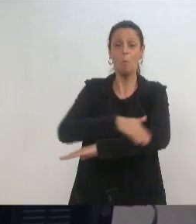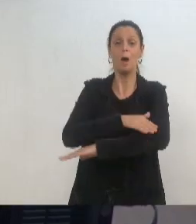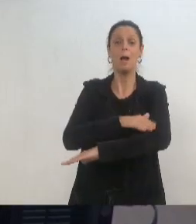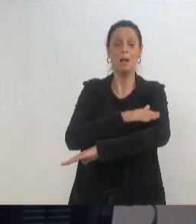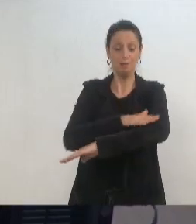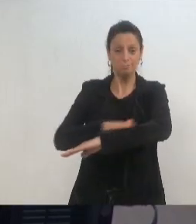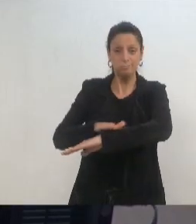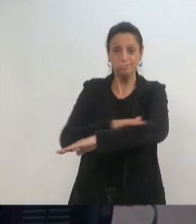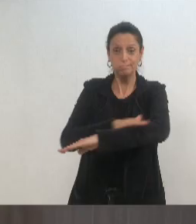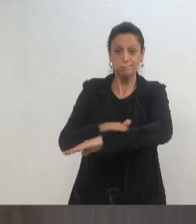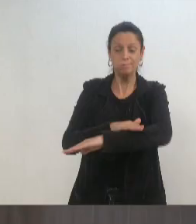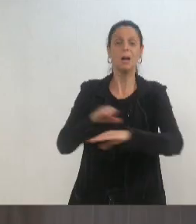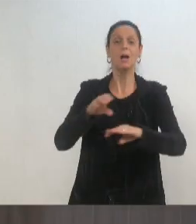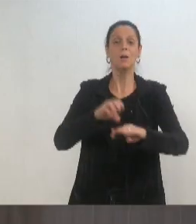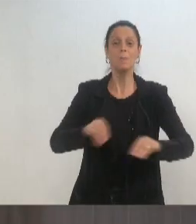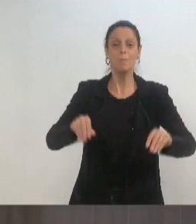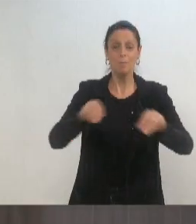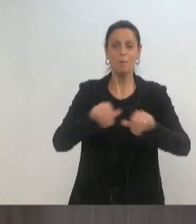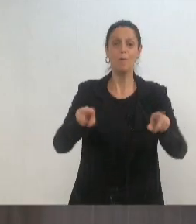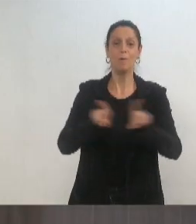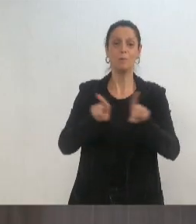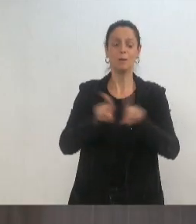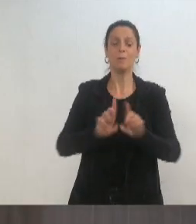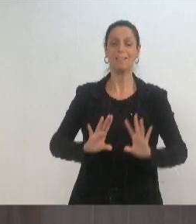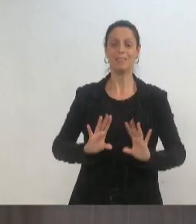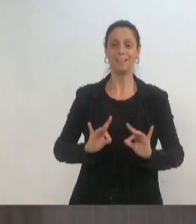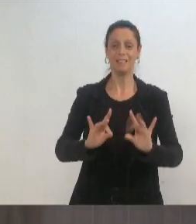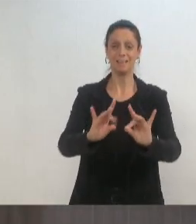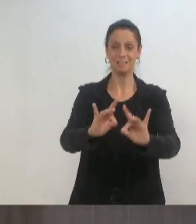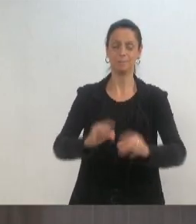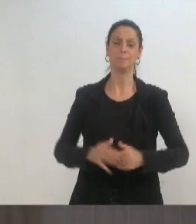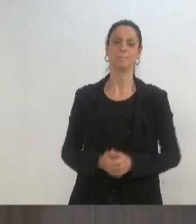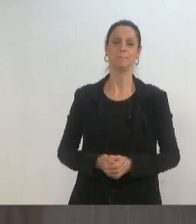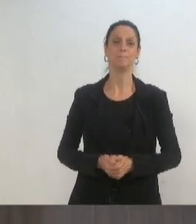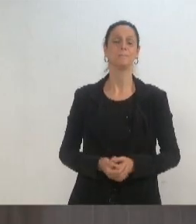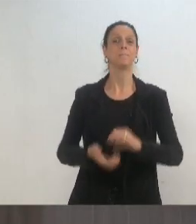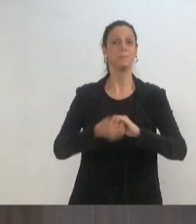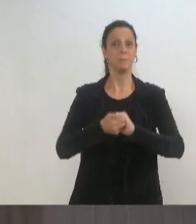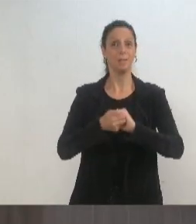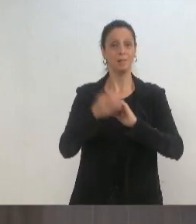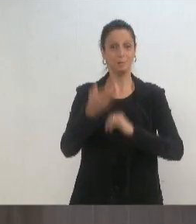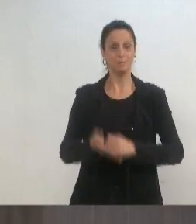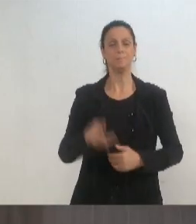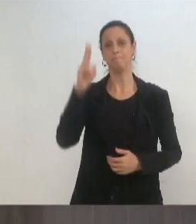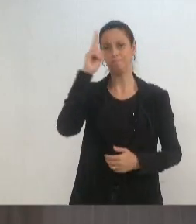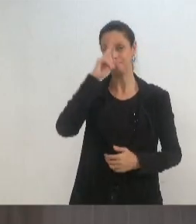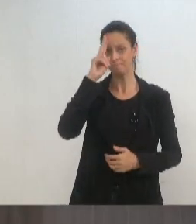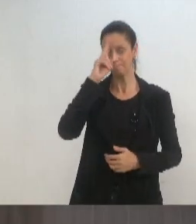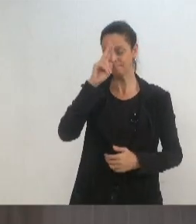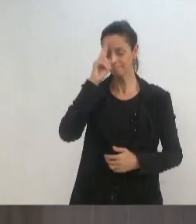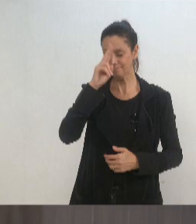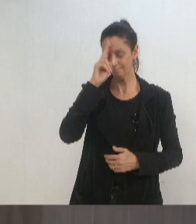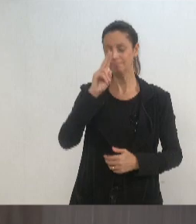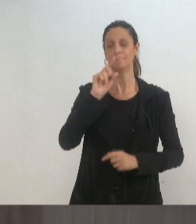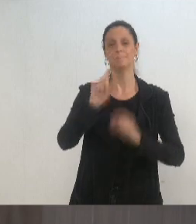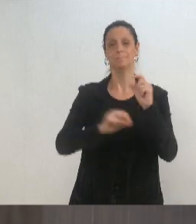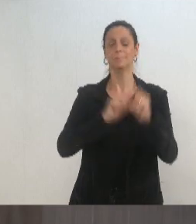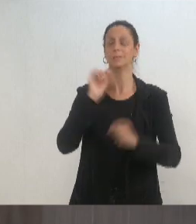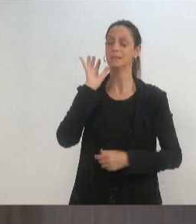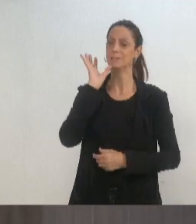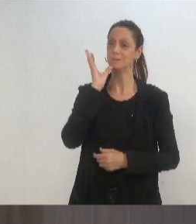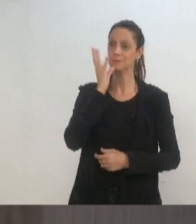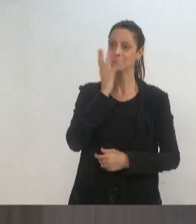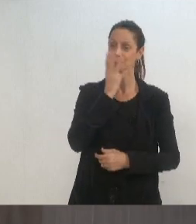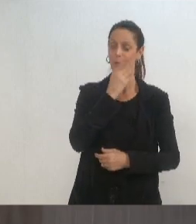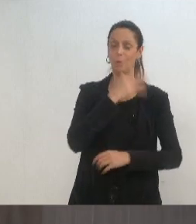Ouça a parte o vereador Adriano Pereira. Vereador Diego, quero cumprimentá-lo e lembrar que está difícil para andar essa questão da pavimentação, porque nós temos